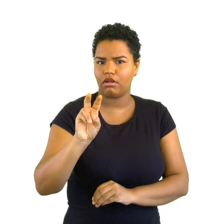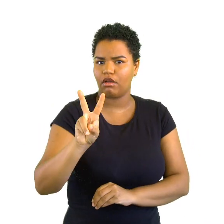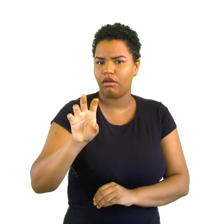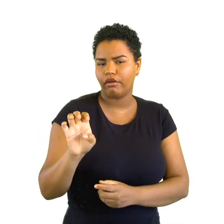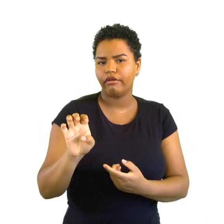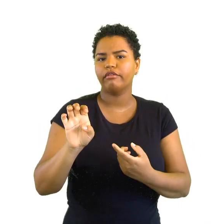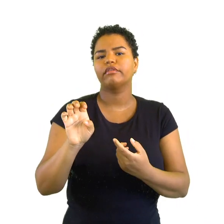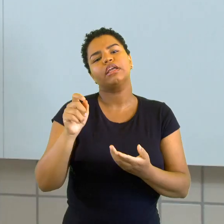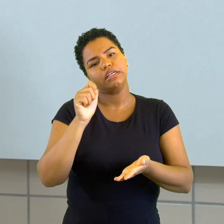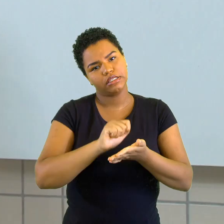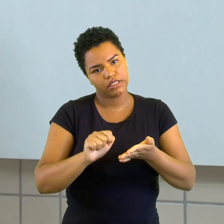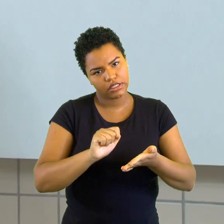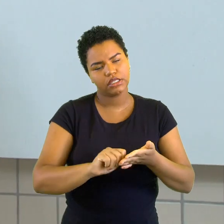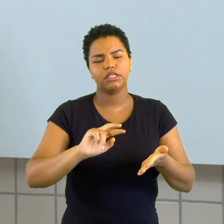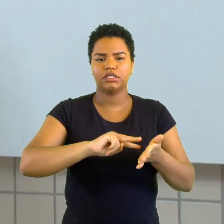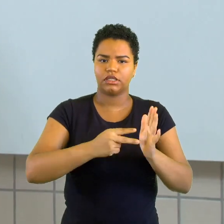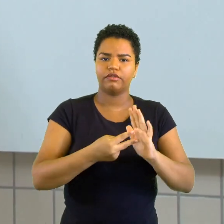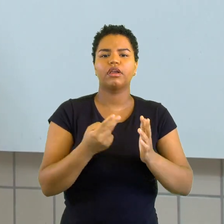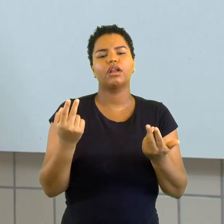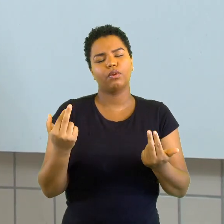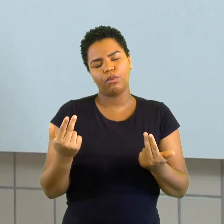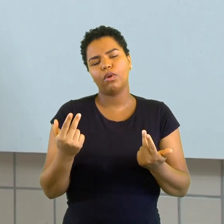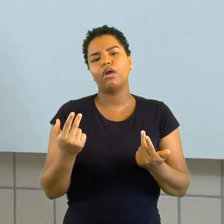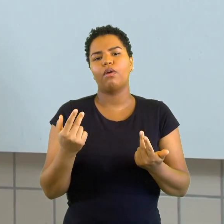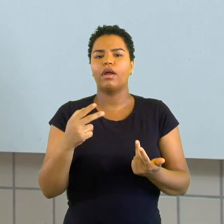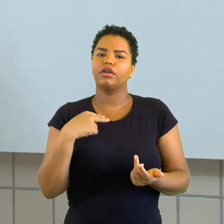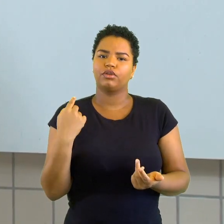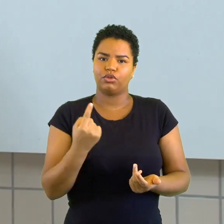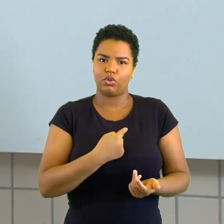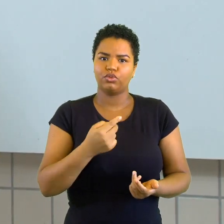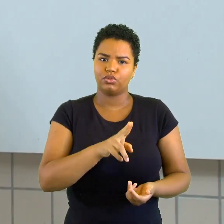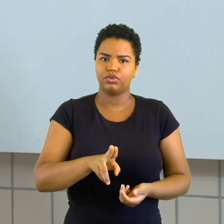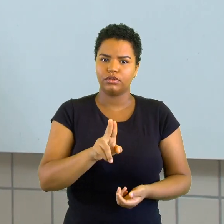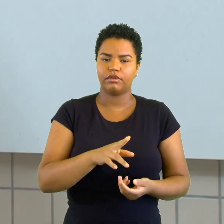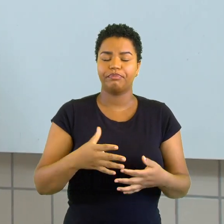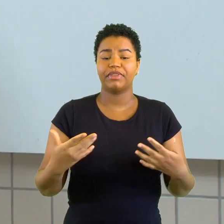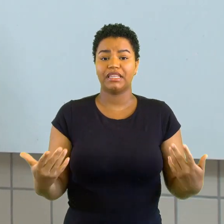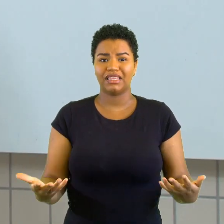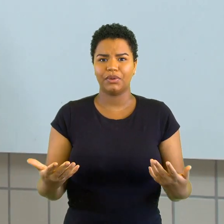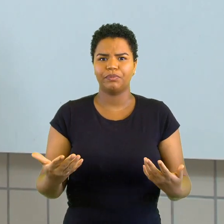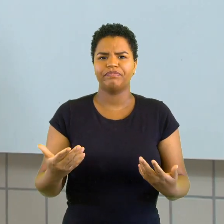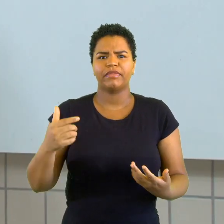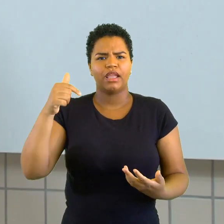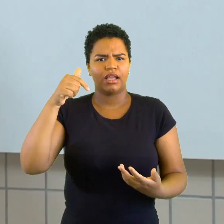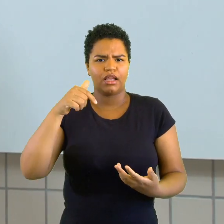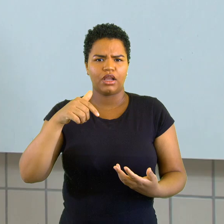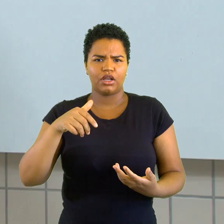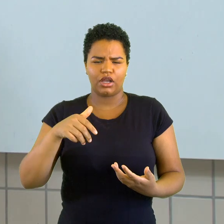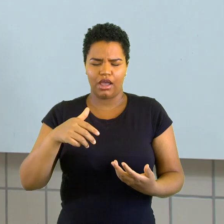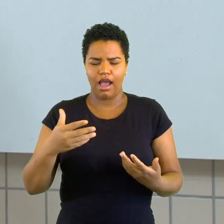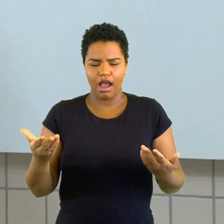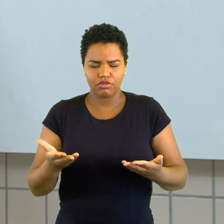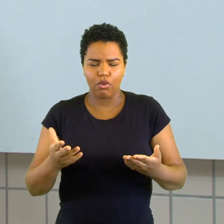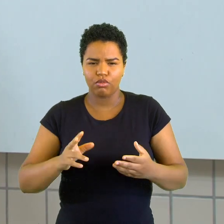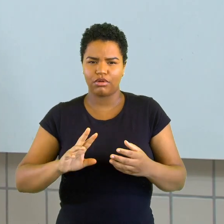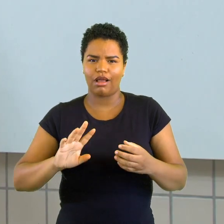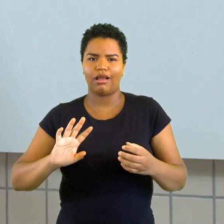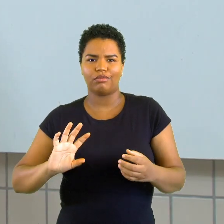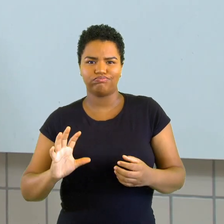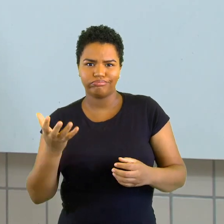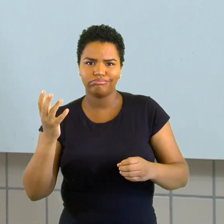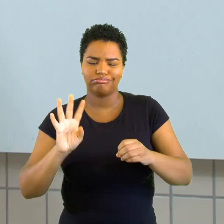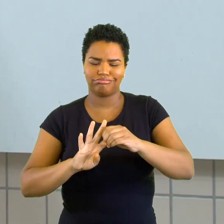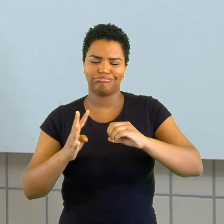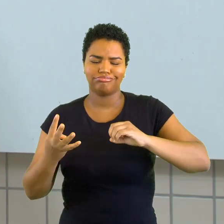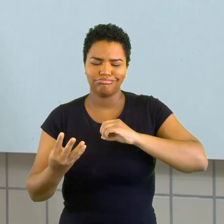seu significado. Em virtude do que está acontecendo no nosso cotidiano, né, em função dessa